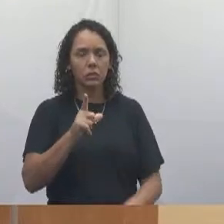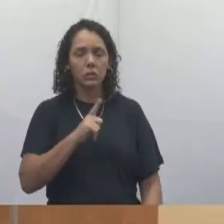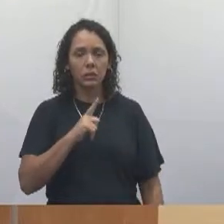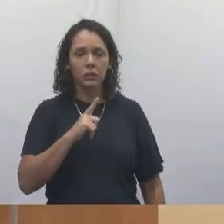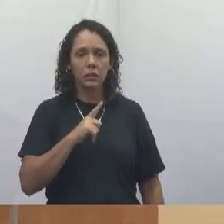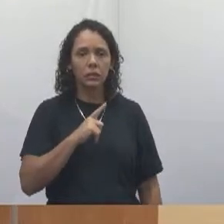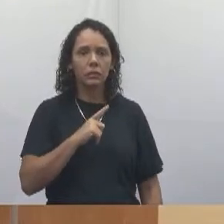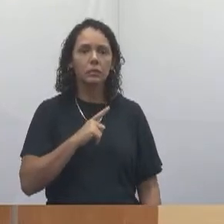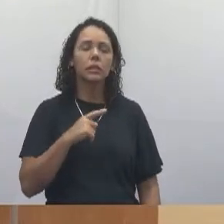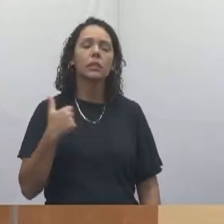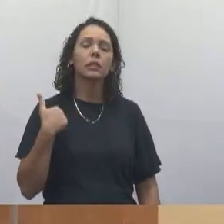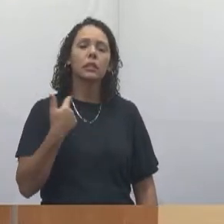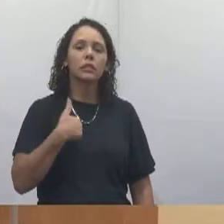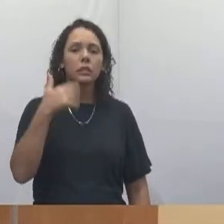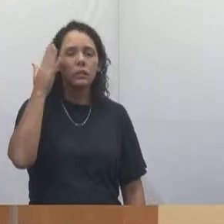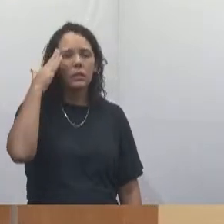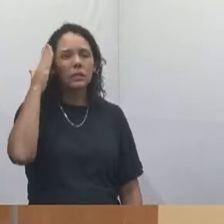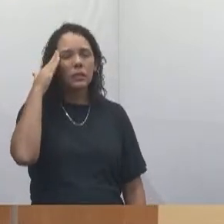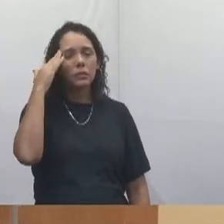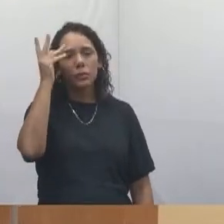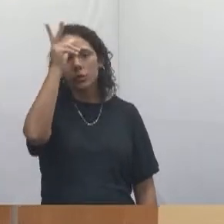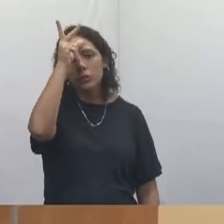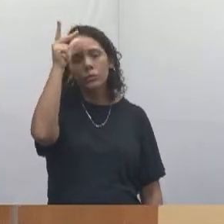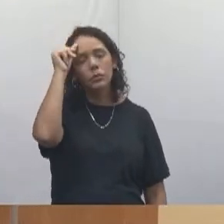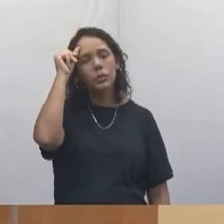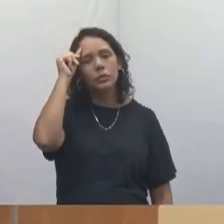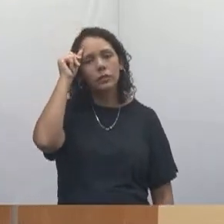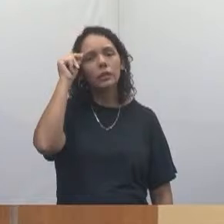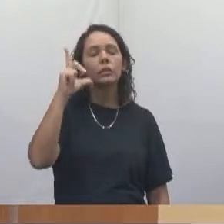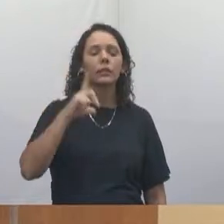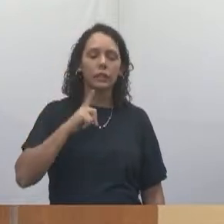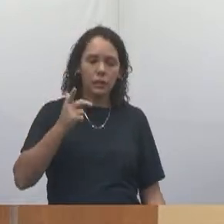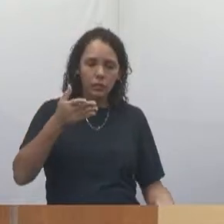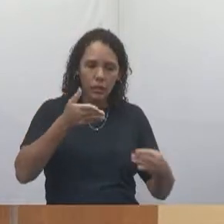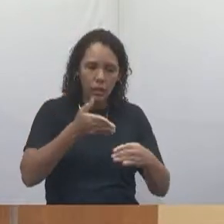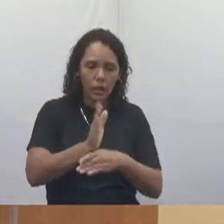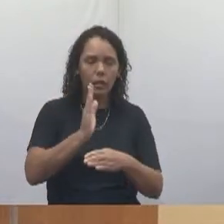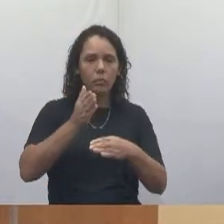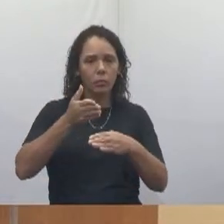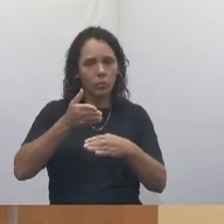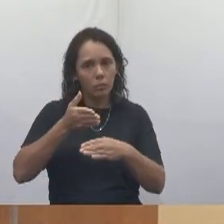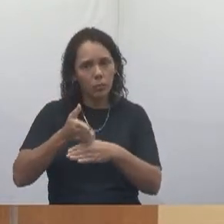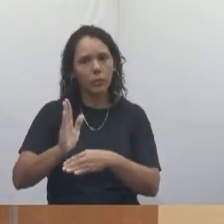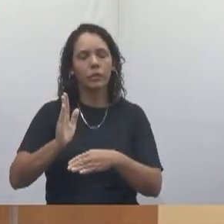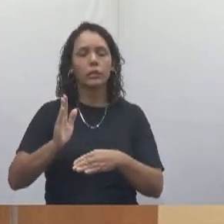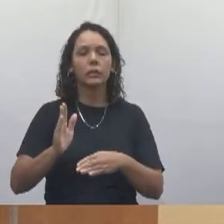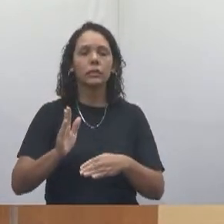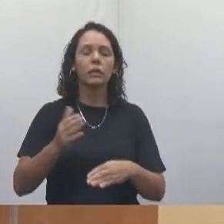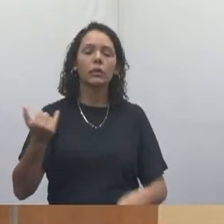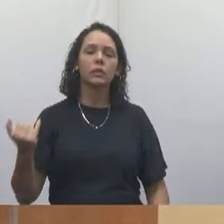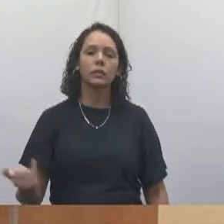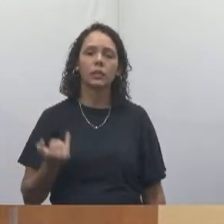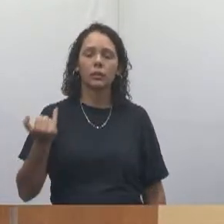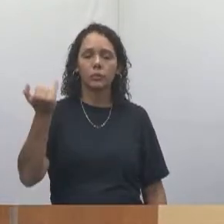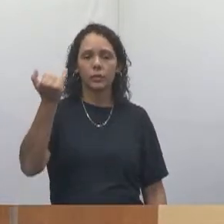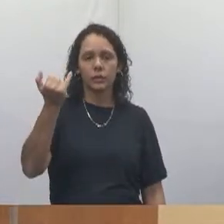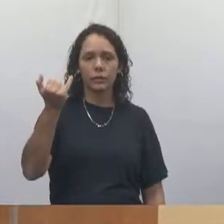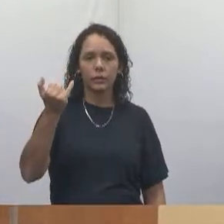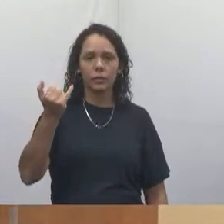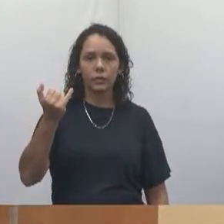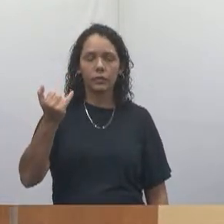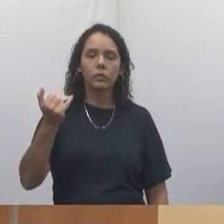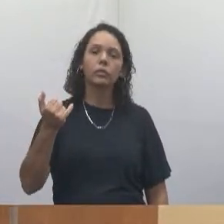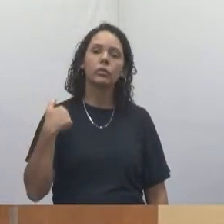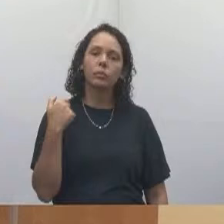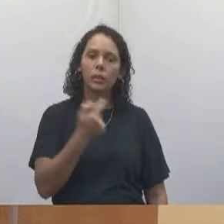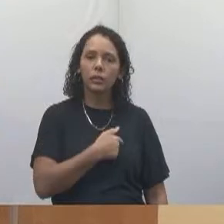que a prestação de conta do prefeito sendo aprovado com alguns apontamentos, mas que é importante, não só para nós